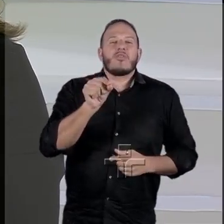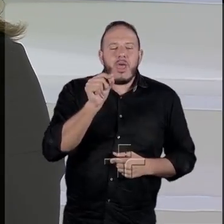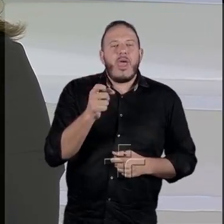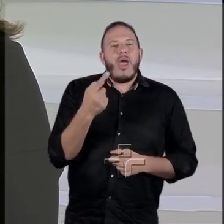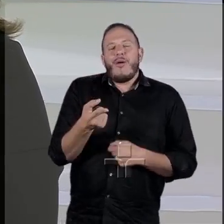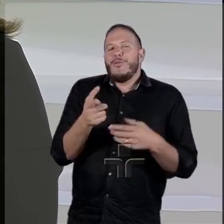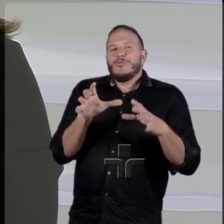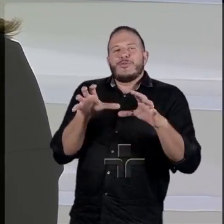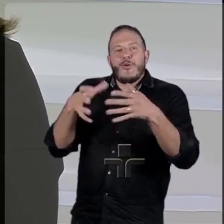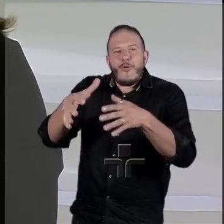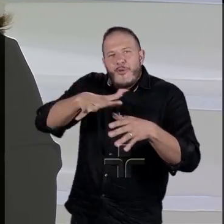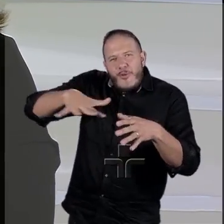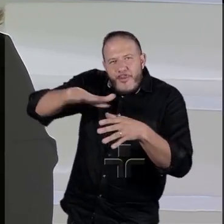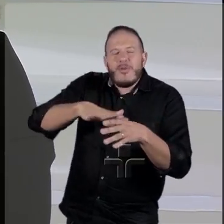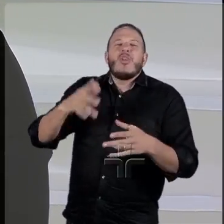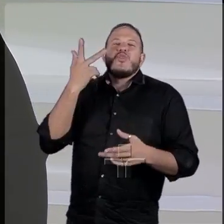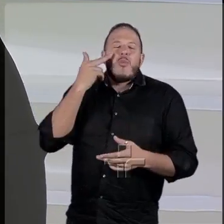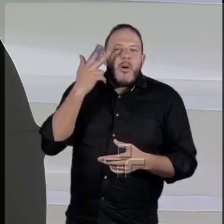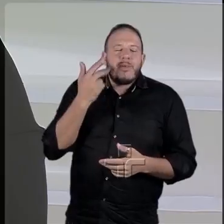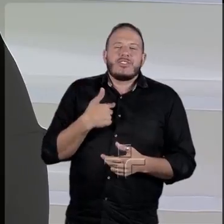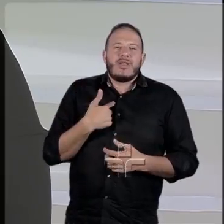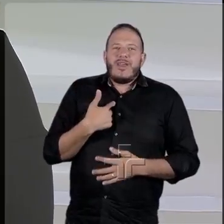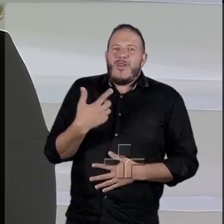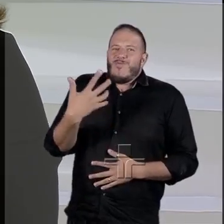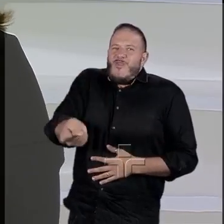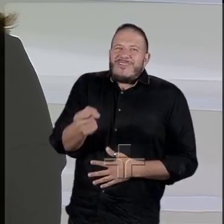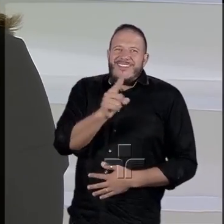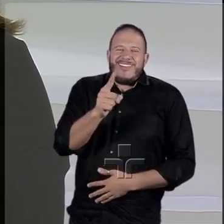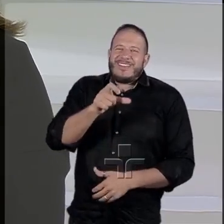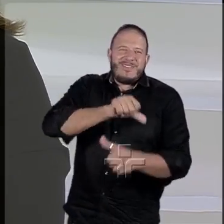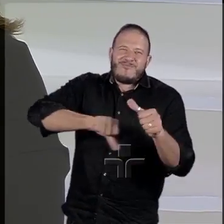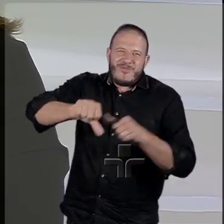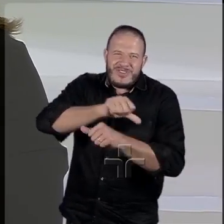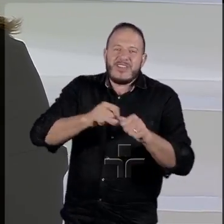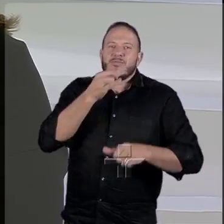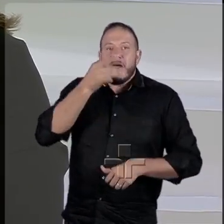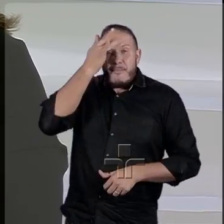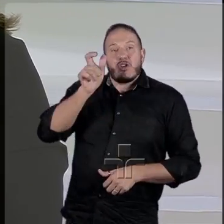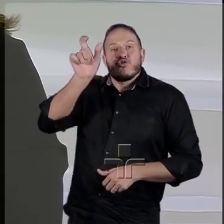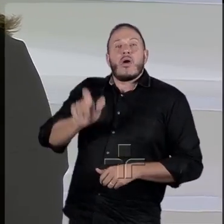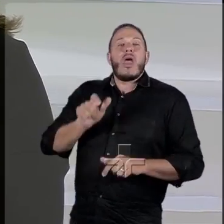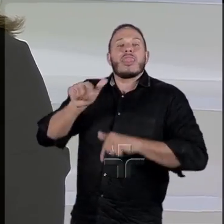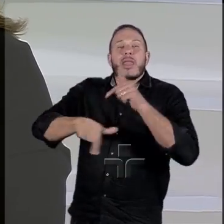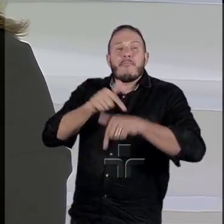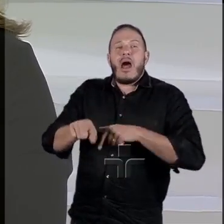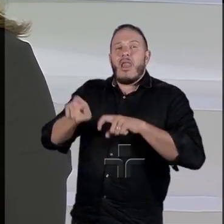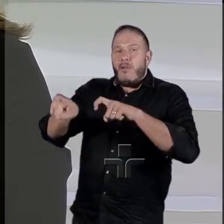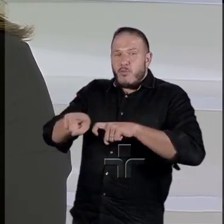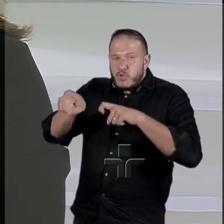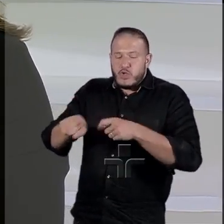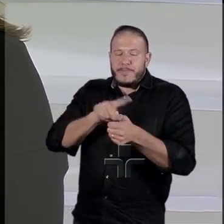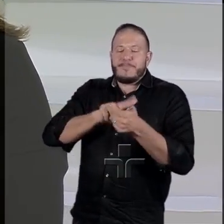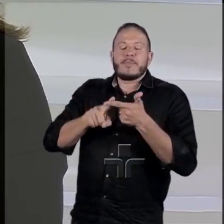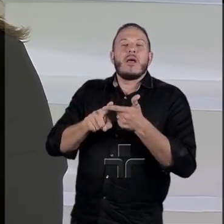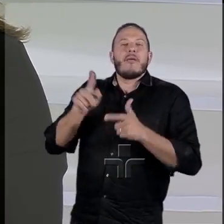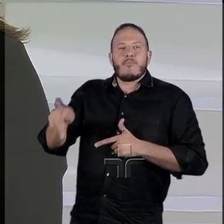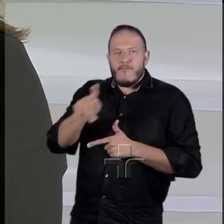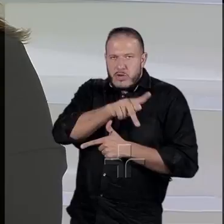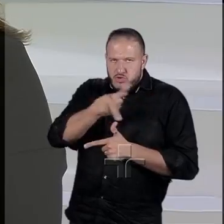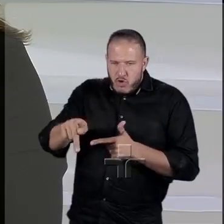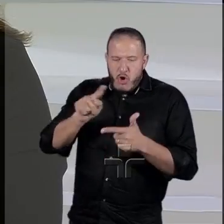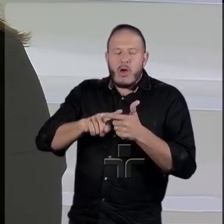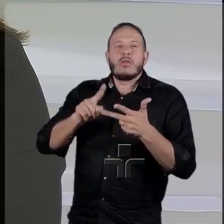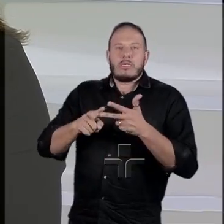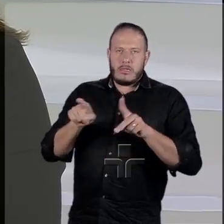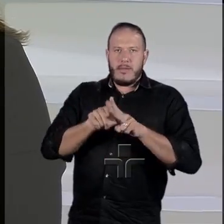segmentos que normalmente resistem a qualquer mudança, como é o caso do trabalhador rural, de professores, militares dos estados que